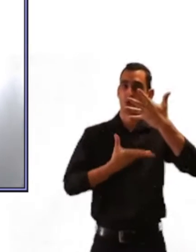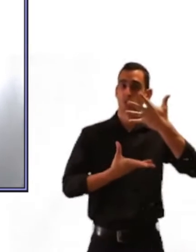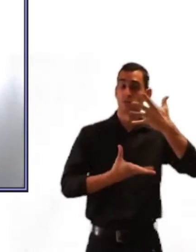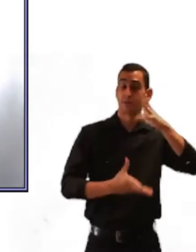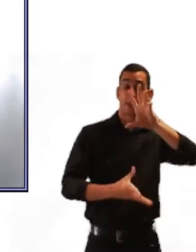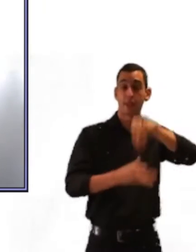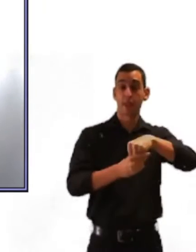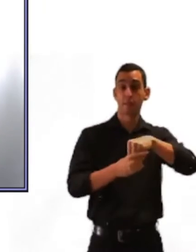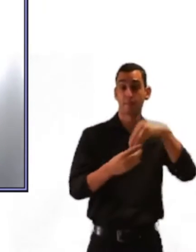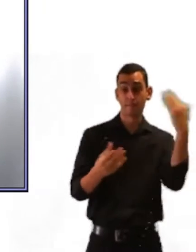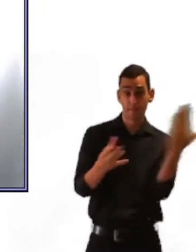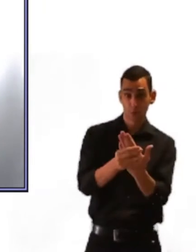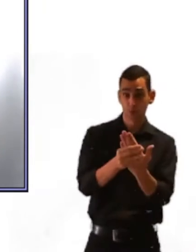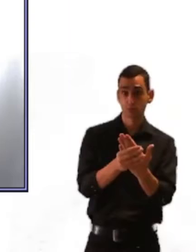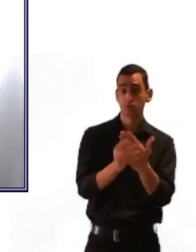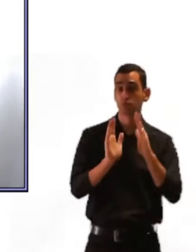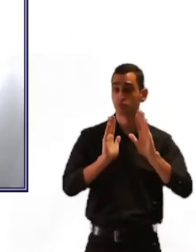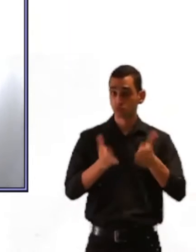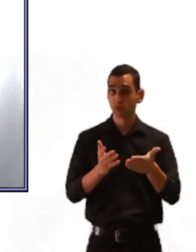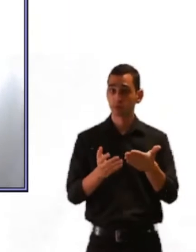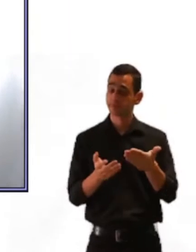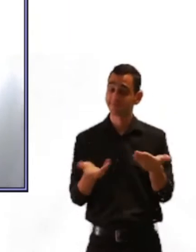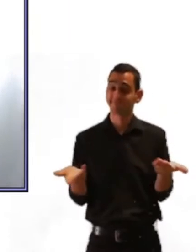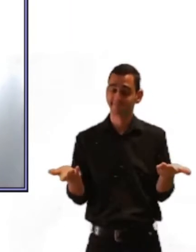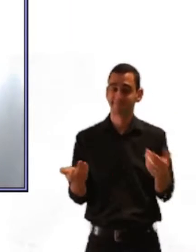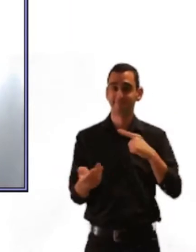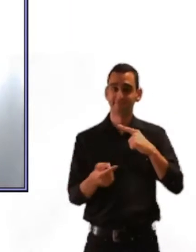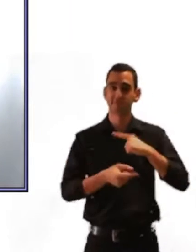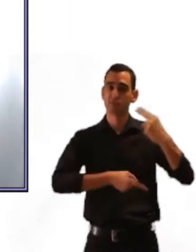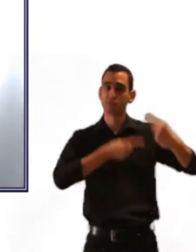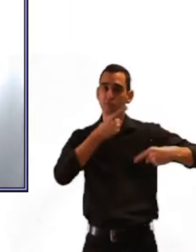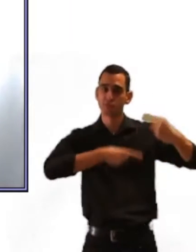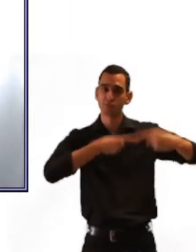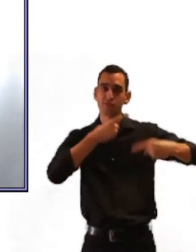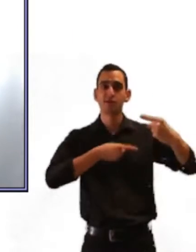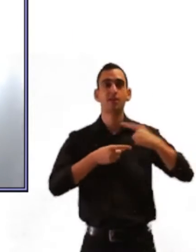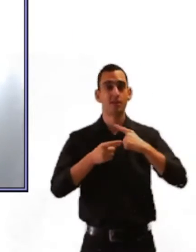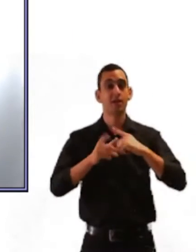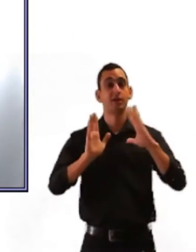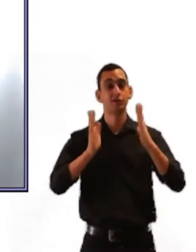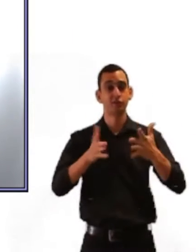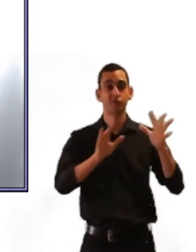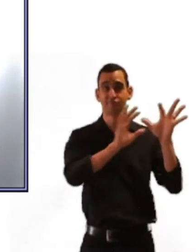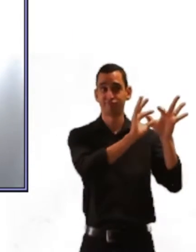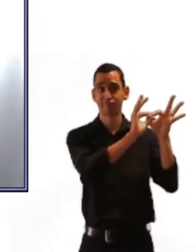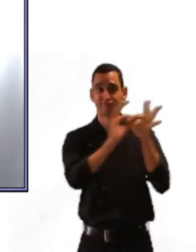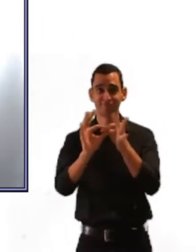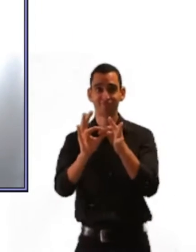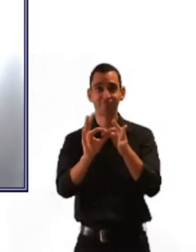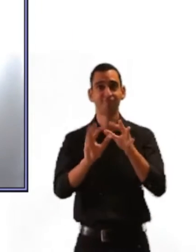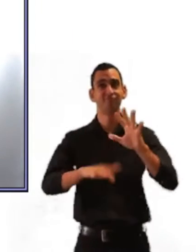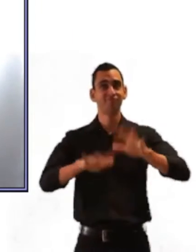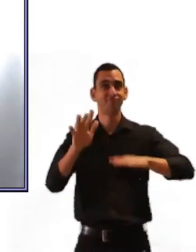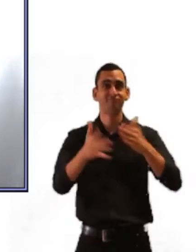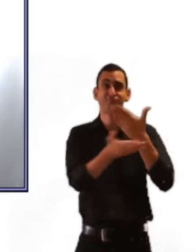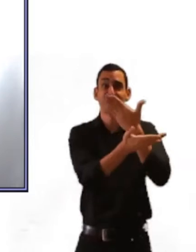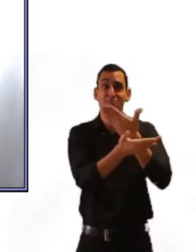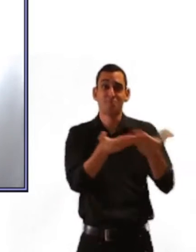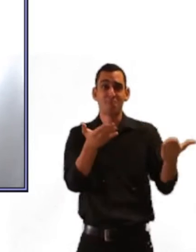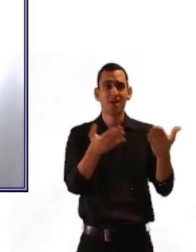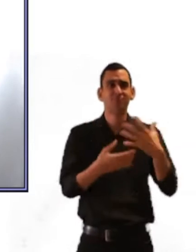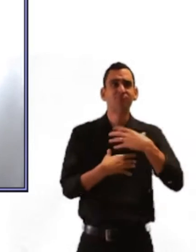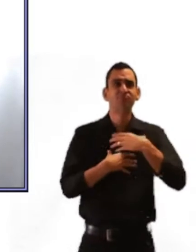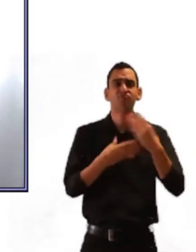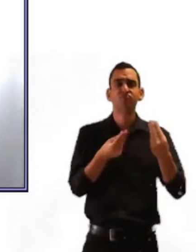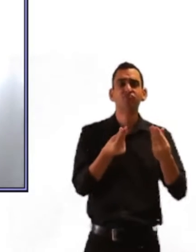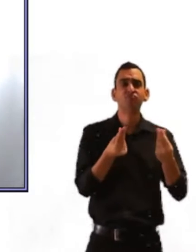gente vai ver que essa discussão, principalmente uma linha contemporânea, tem perdido sentido. Alguns doutrinadores